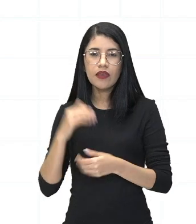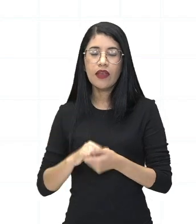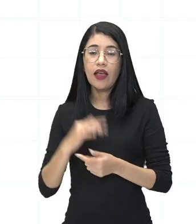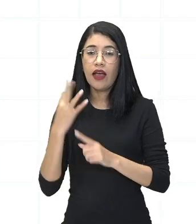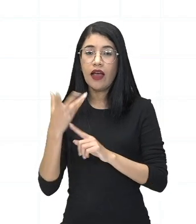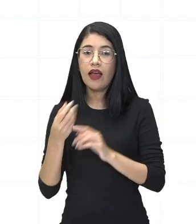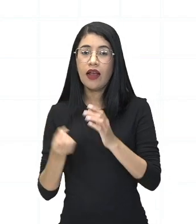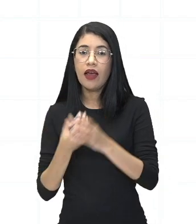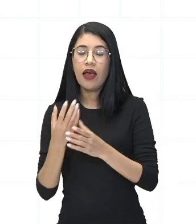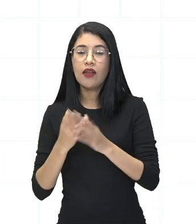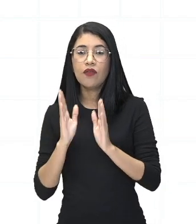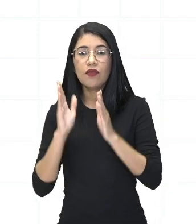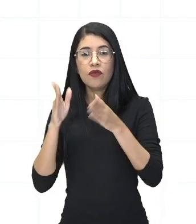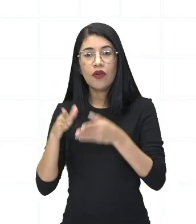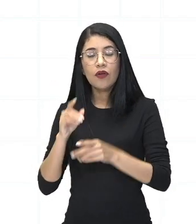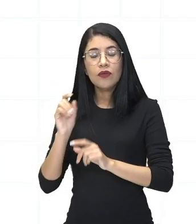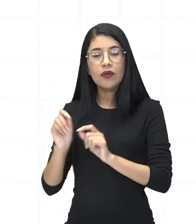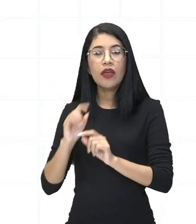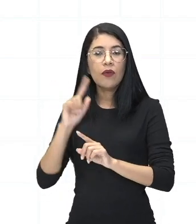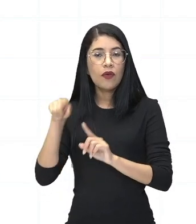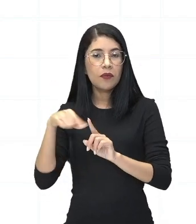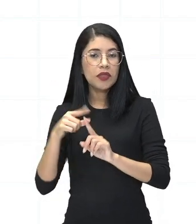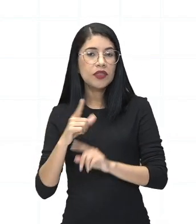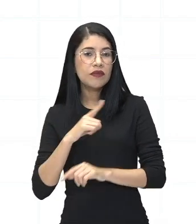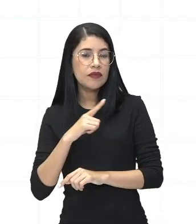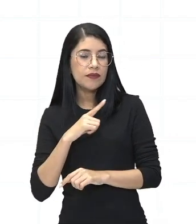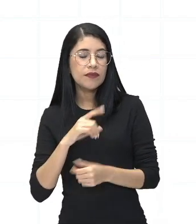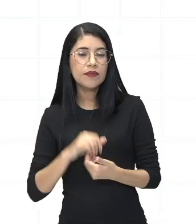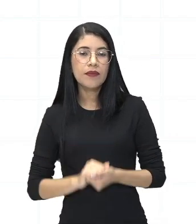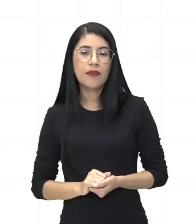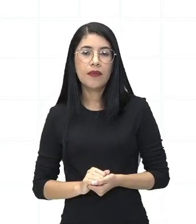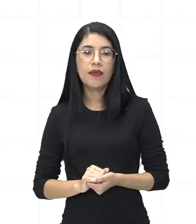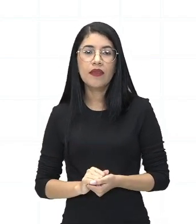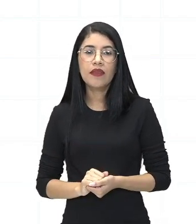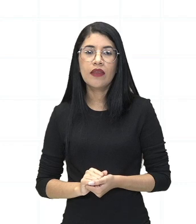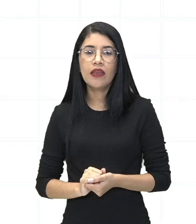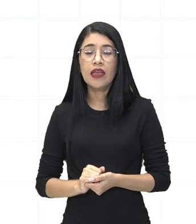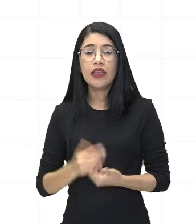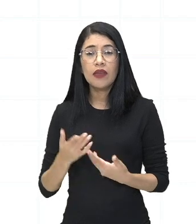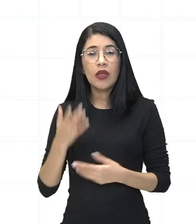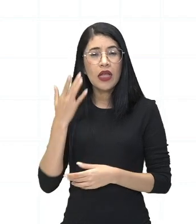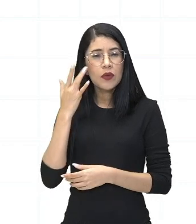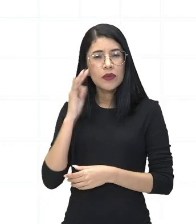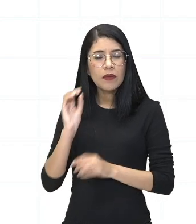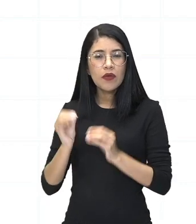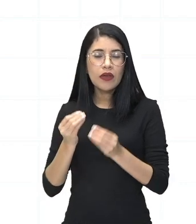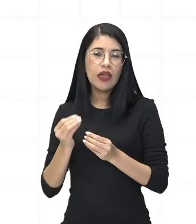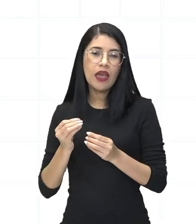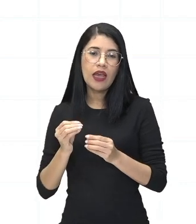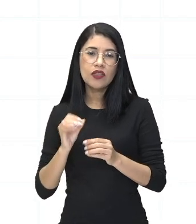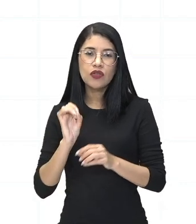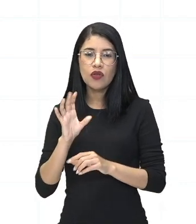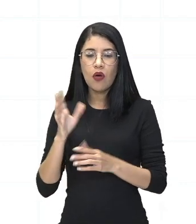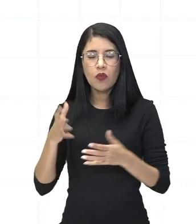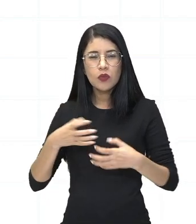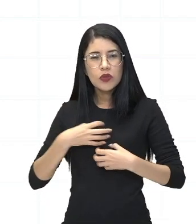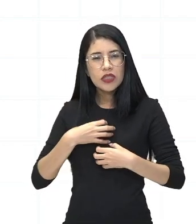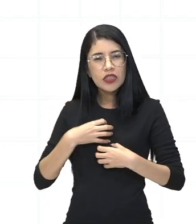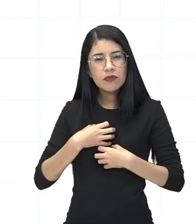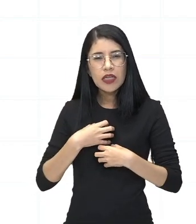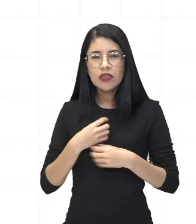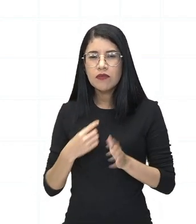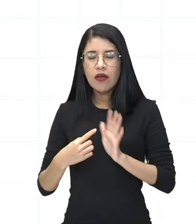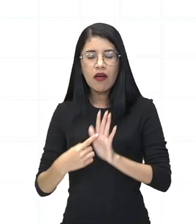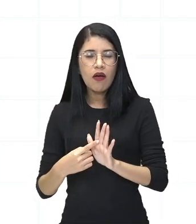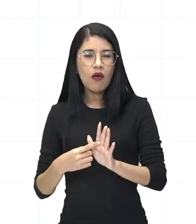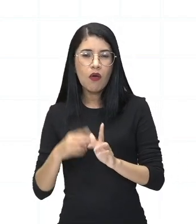produzida exclusivamente com alguma finalidade. Assim, ela não era entendida como manifestação dos sentimentos ou